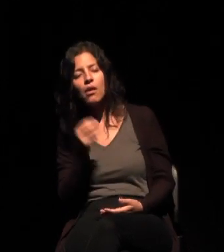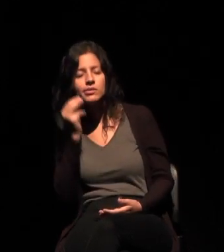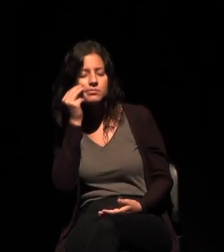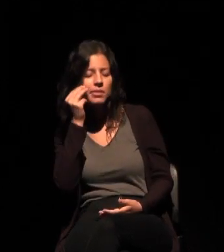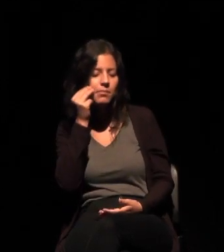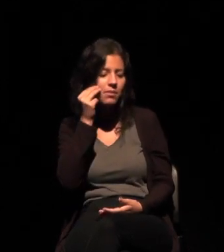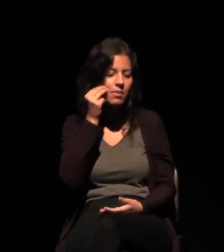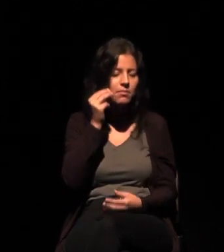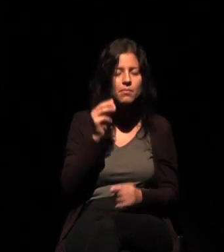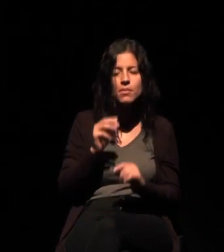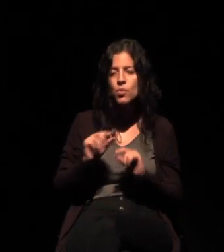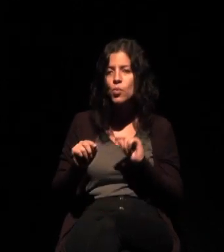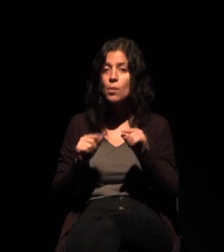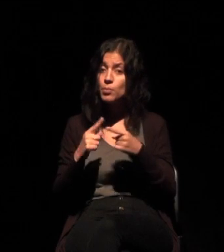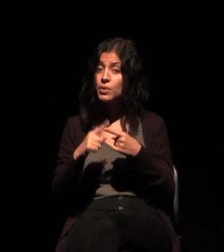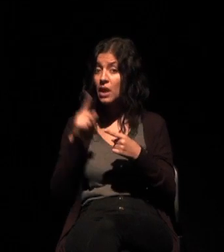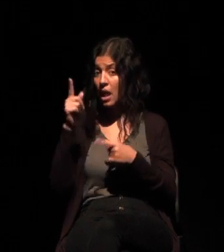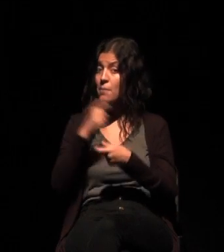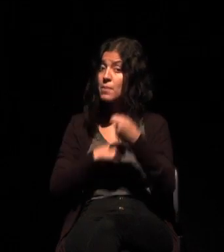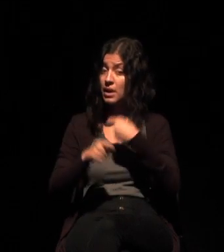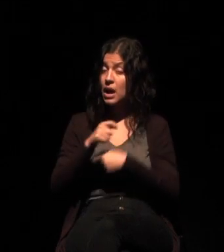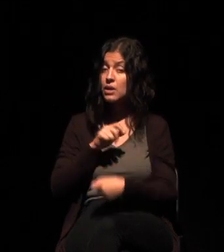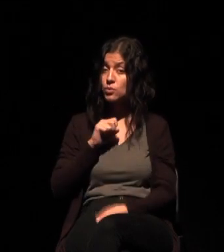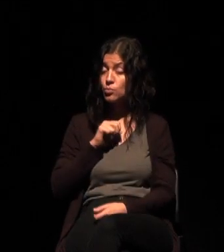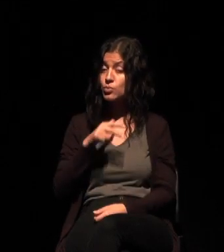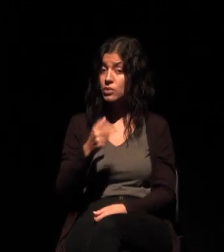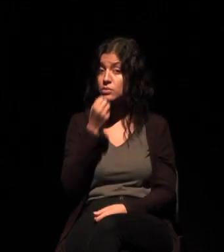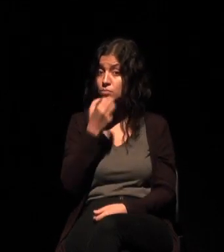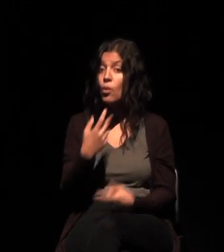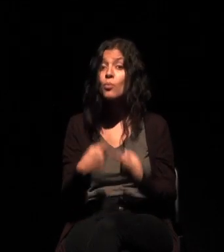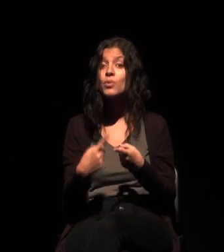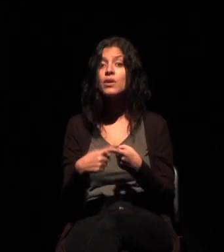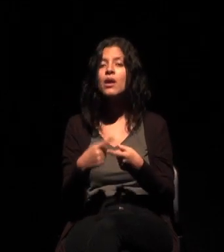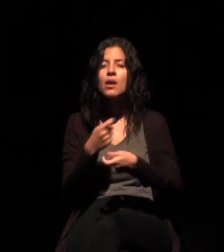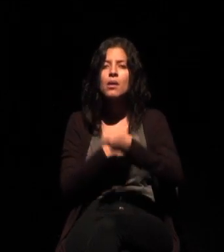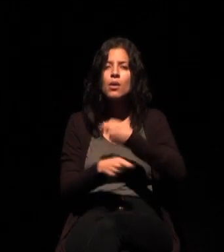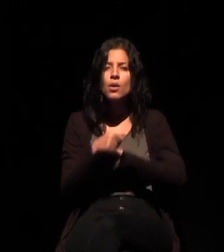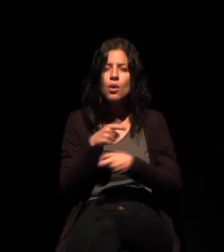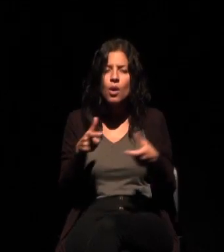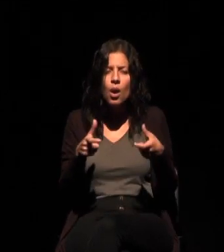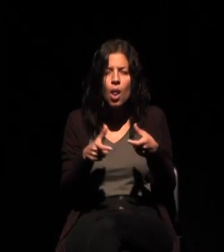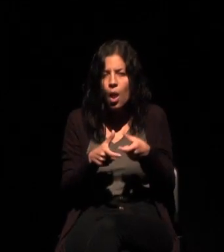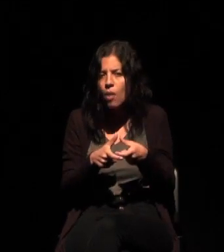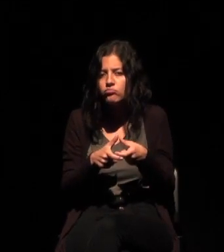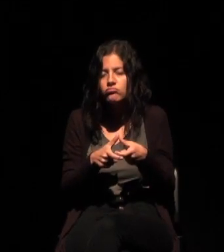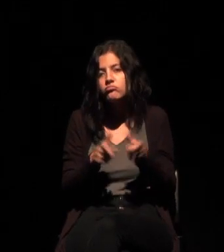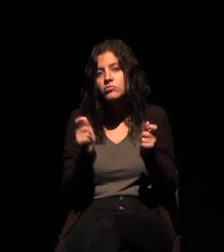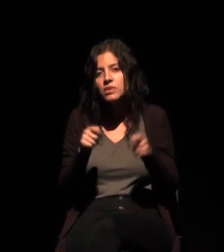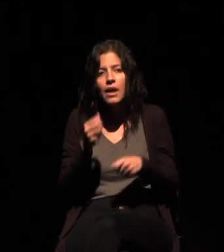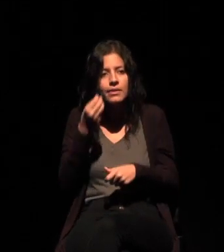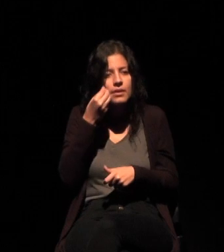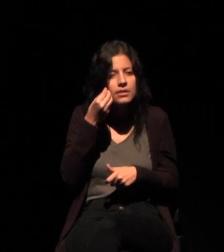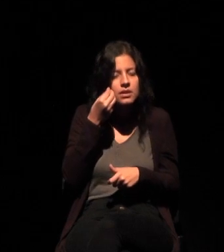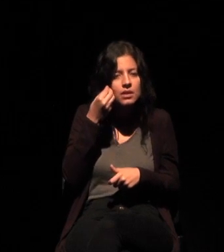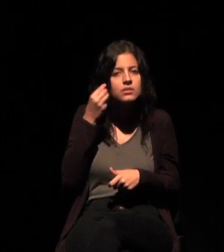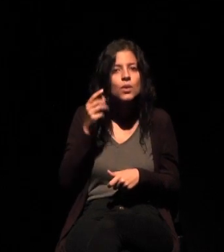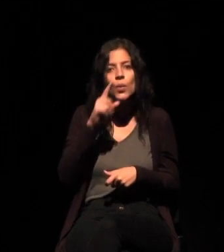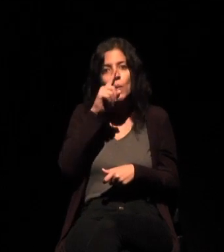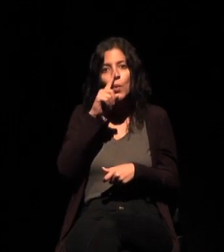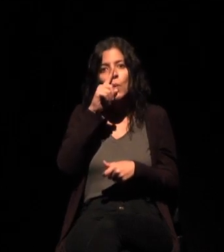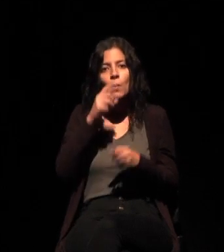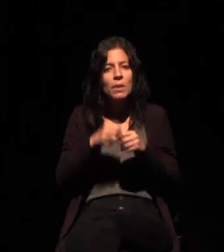por preço de mercado português é muito bom não é porque é pequenino portanto dá pra fazer testes em grandes riscos mas de facto o